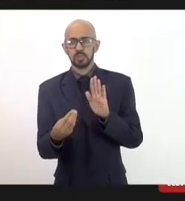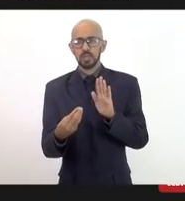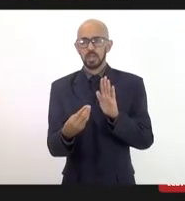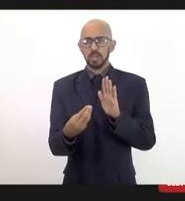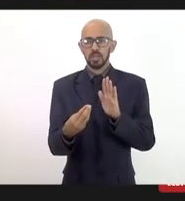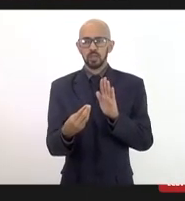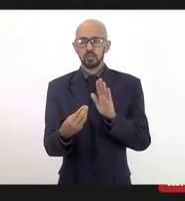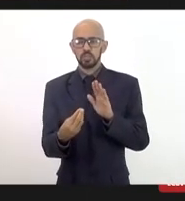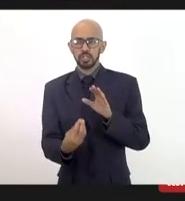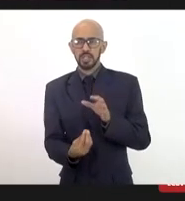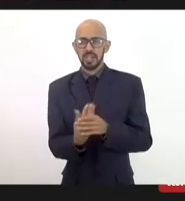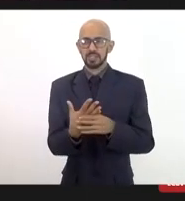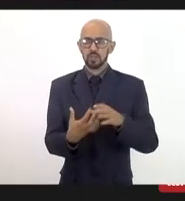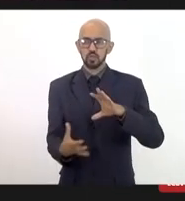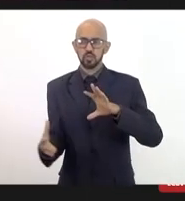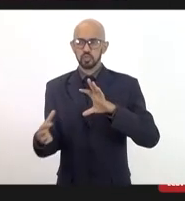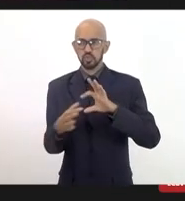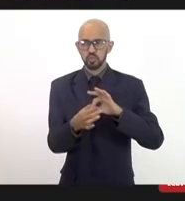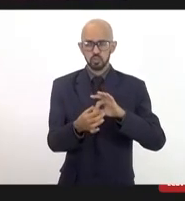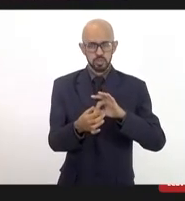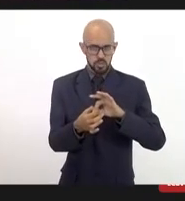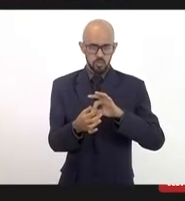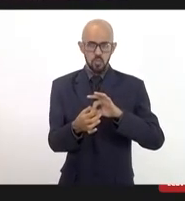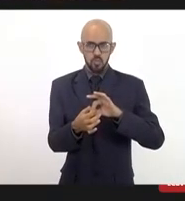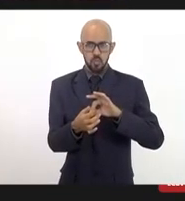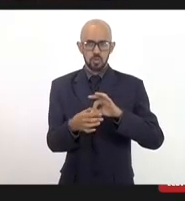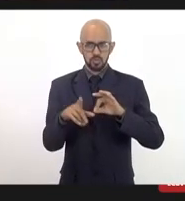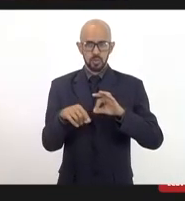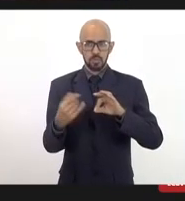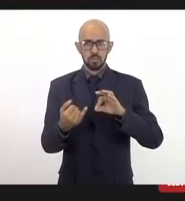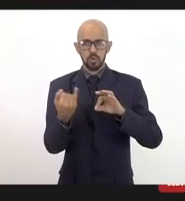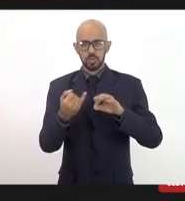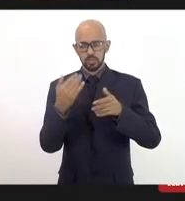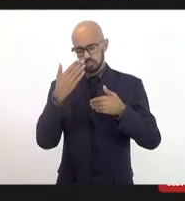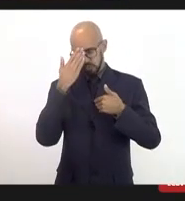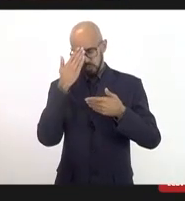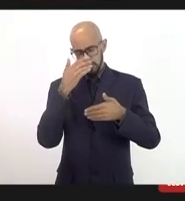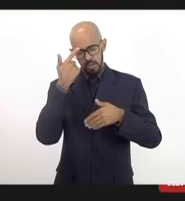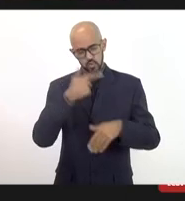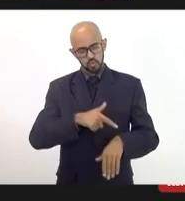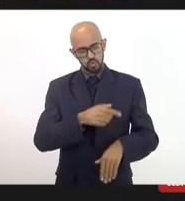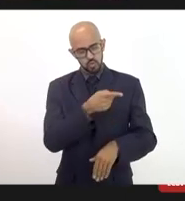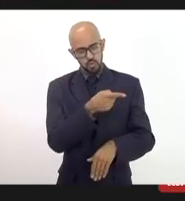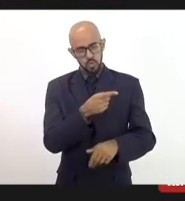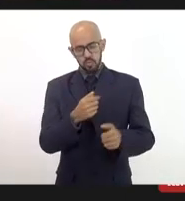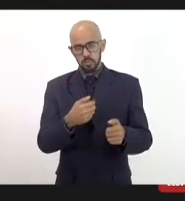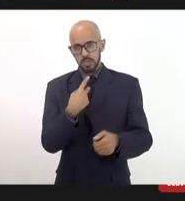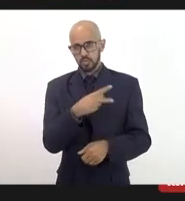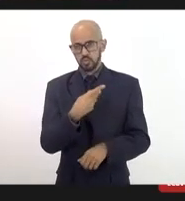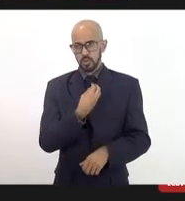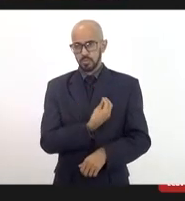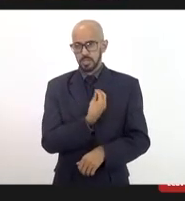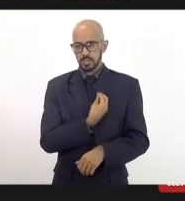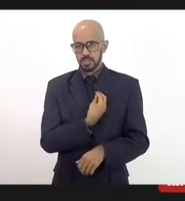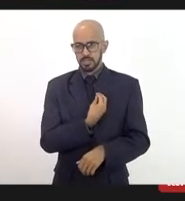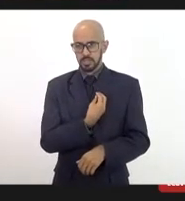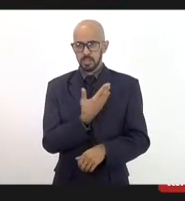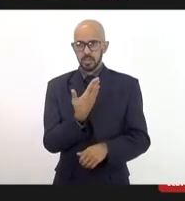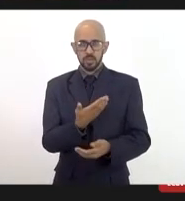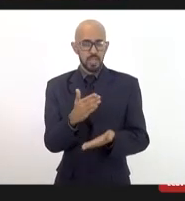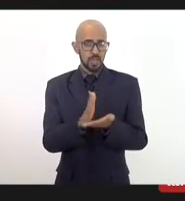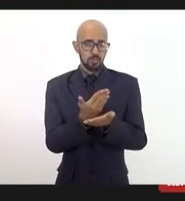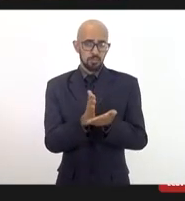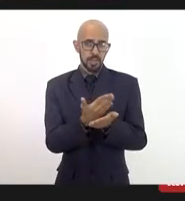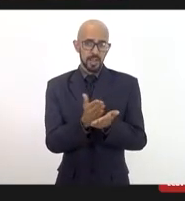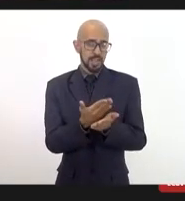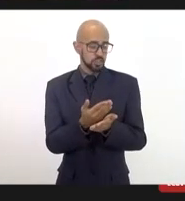de esforços, eu acho que é fundamental. Obrigada mais uma vez pela oportunidade de contar com a sua presença. Quero uma cartilha, por